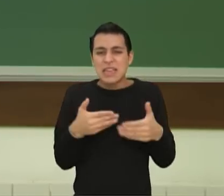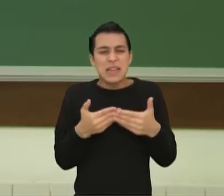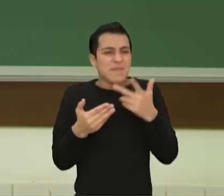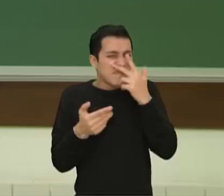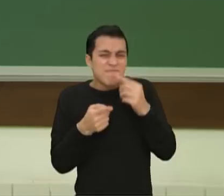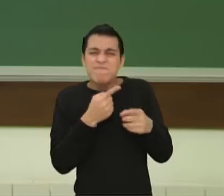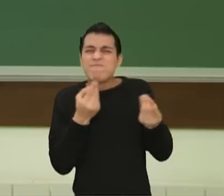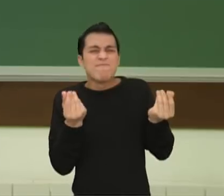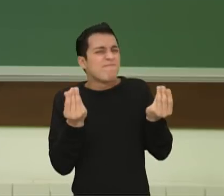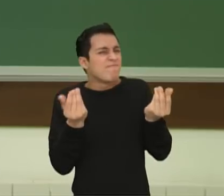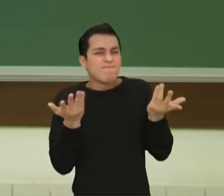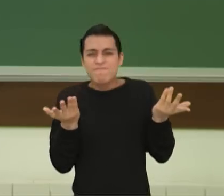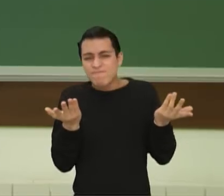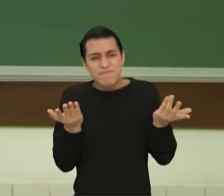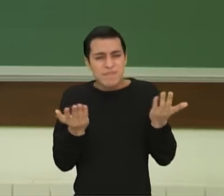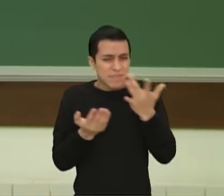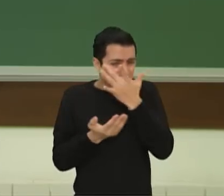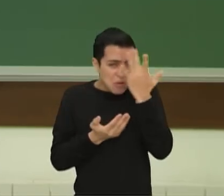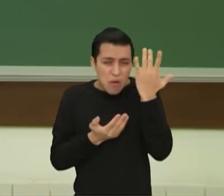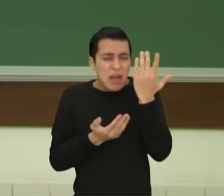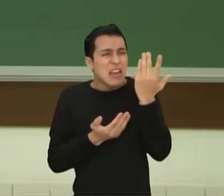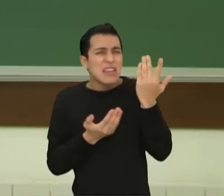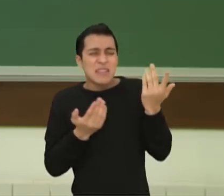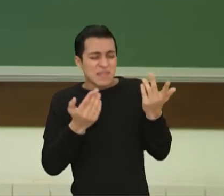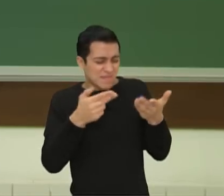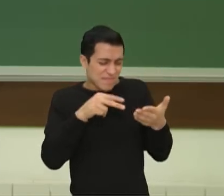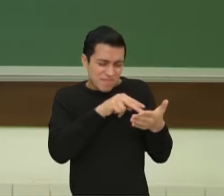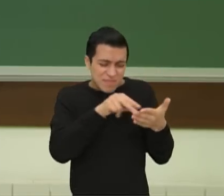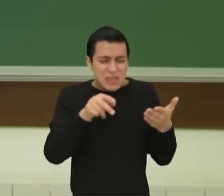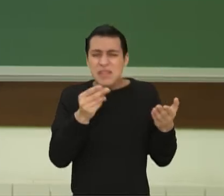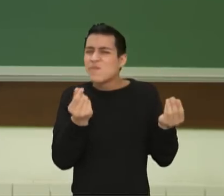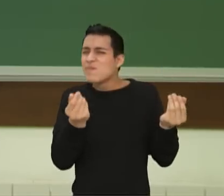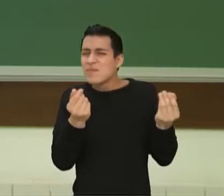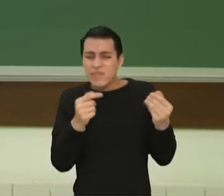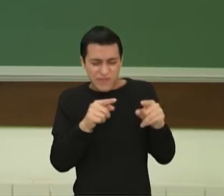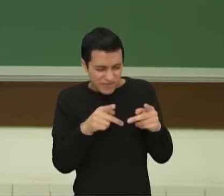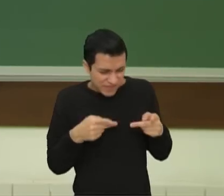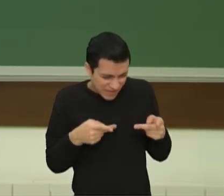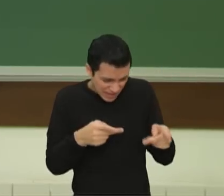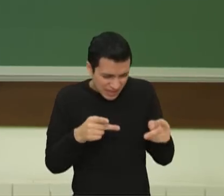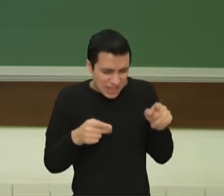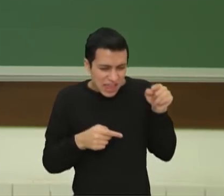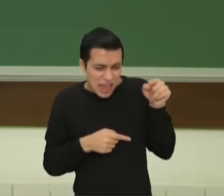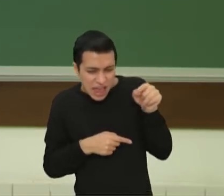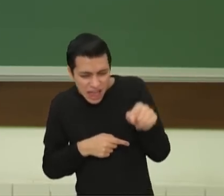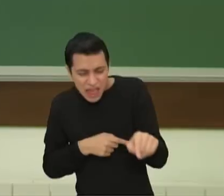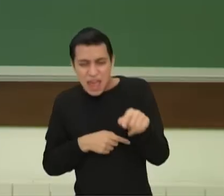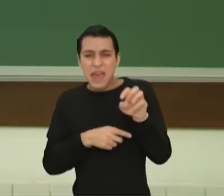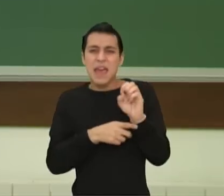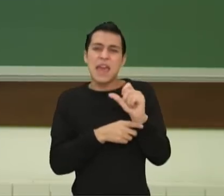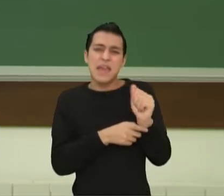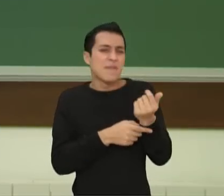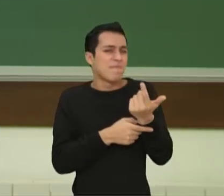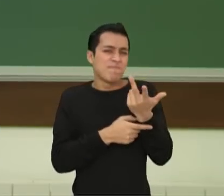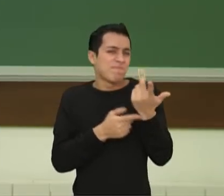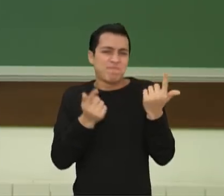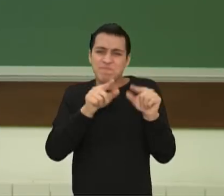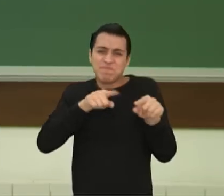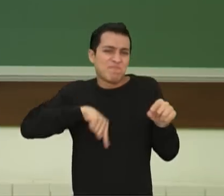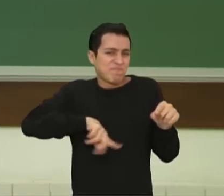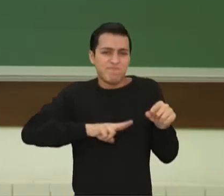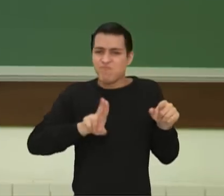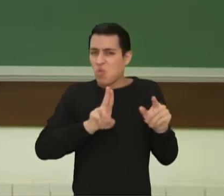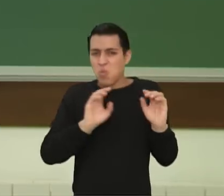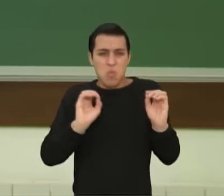A pessoa que ouve isso, visite a esta sala, vai parar. Como? Não é uma construção que